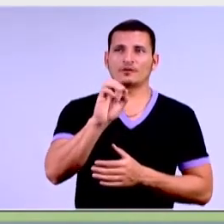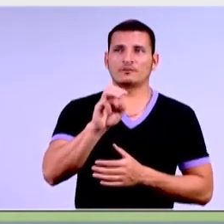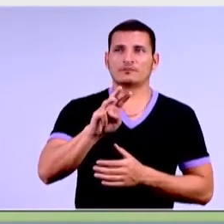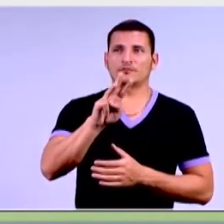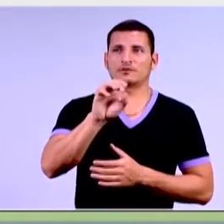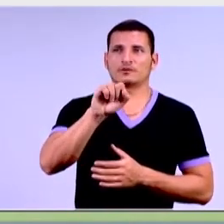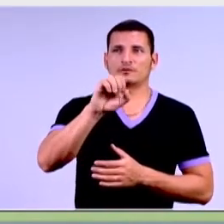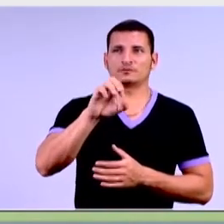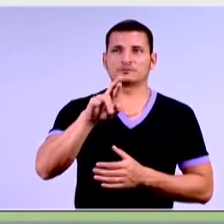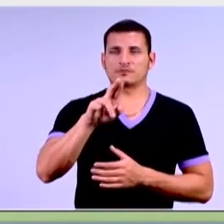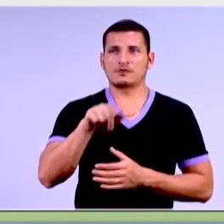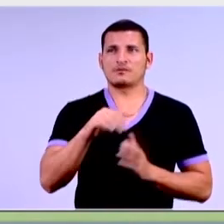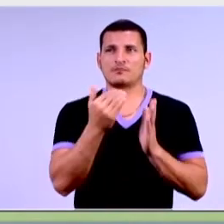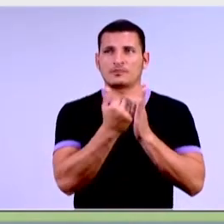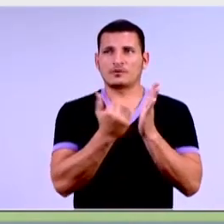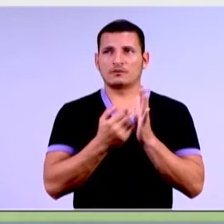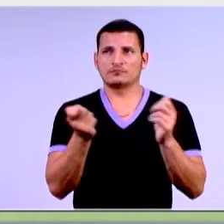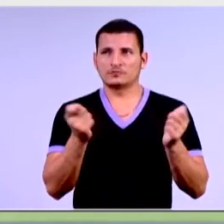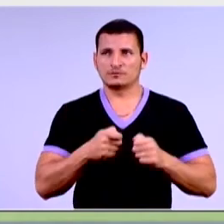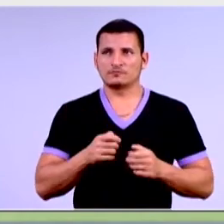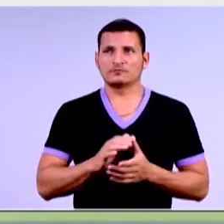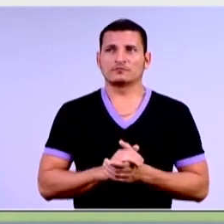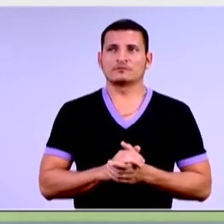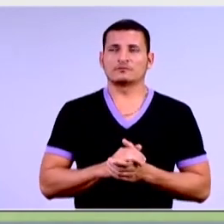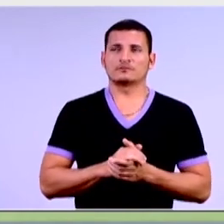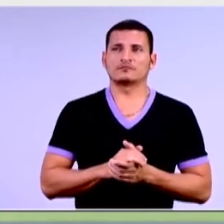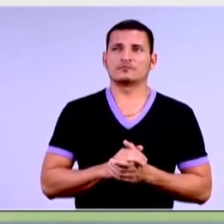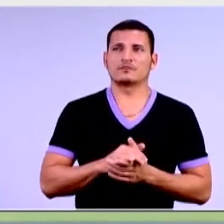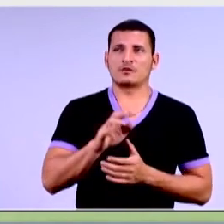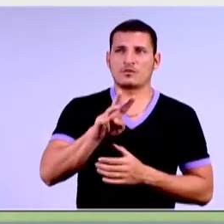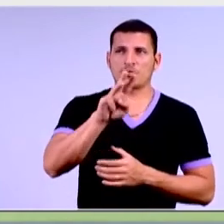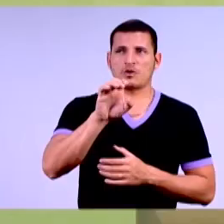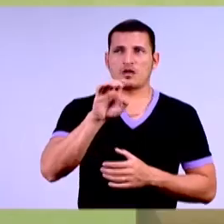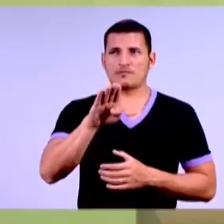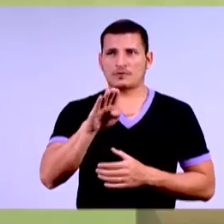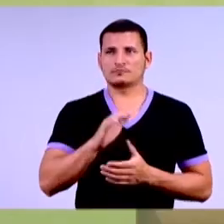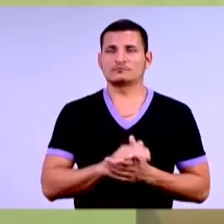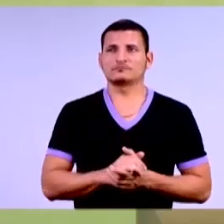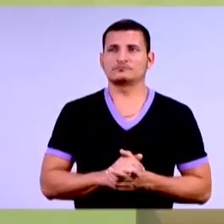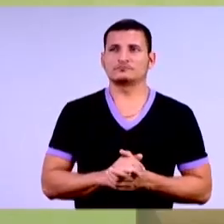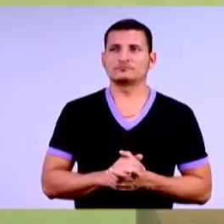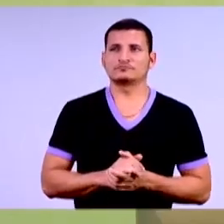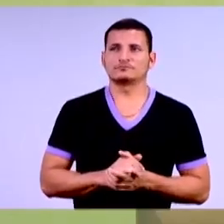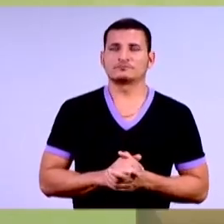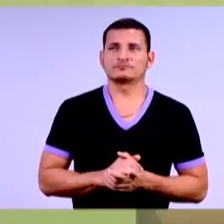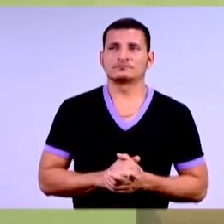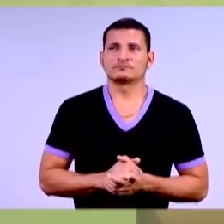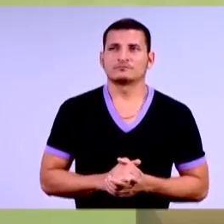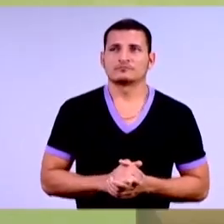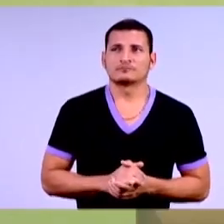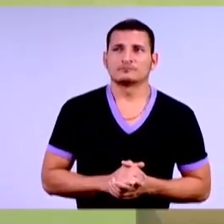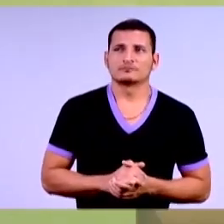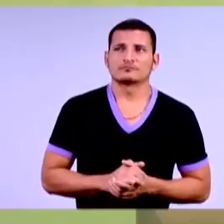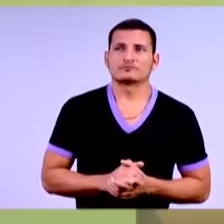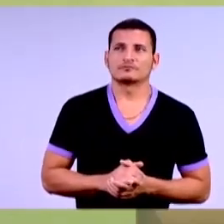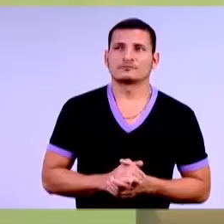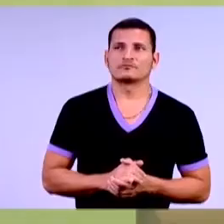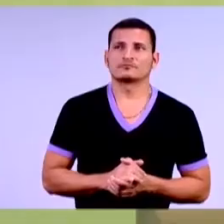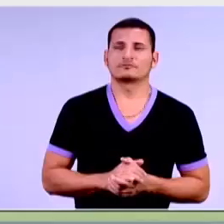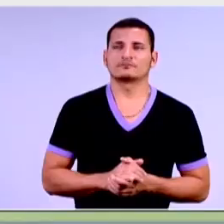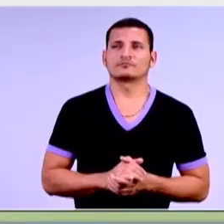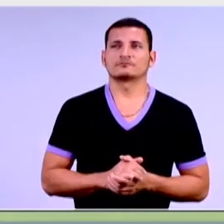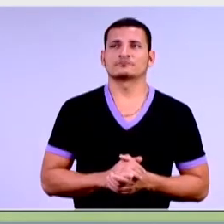navegar na web na internet né se você diz sim a emblaze não só tô dando uma olhada por navegantes um